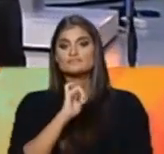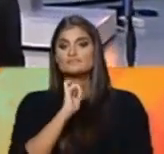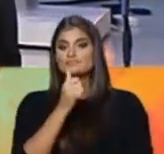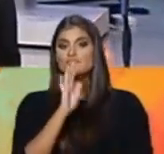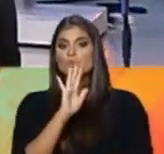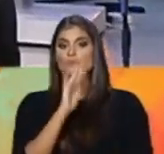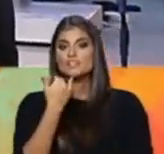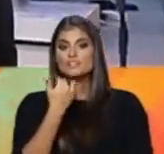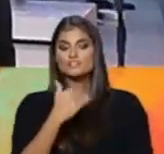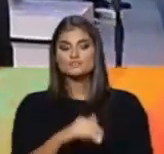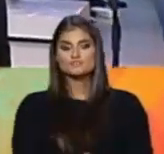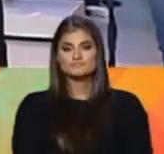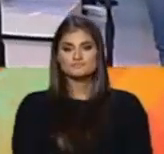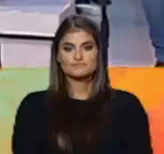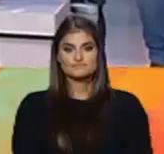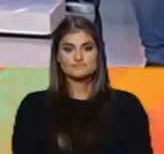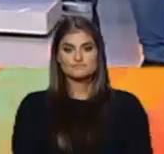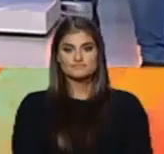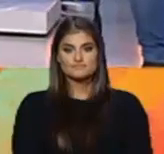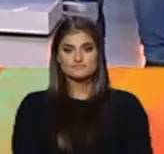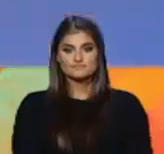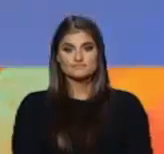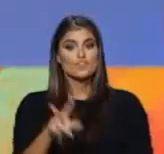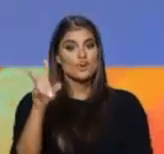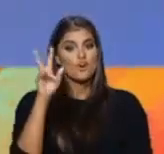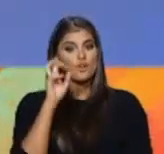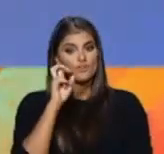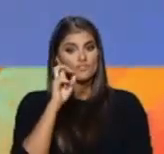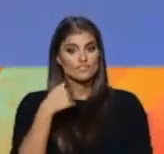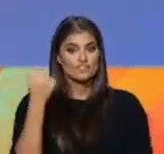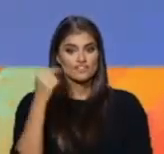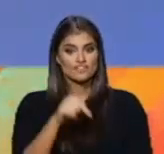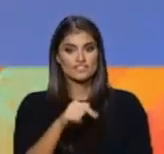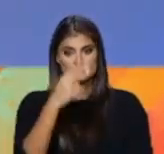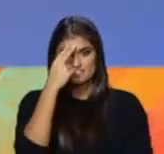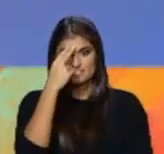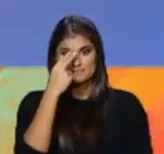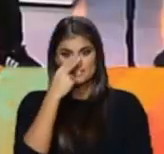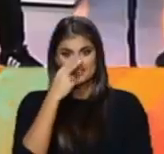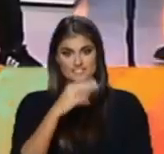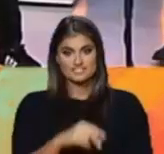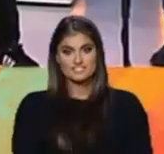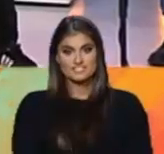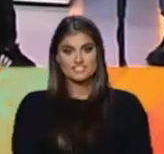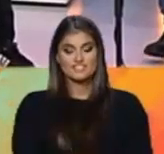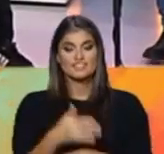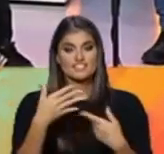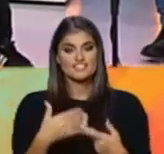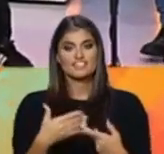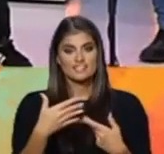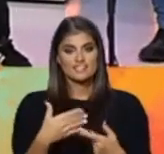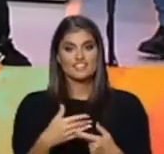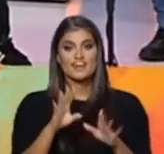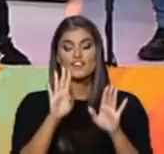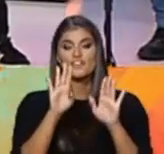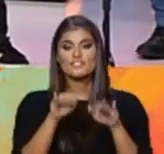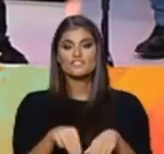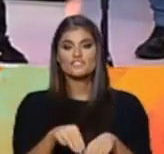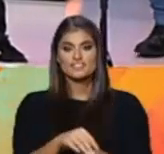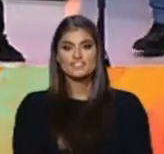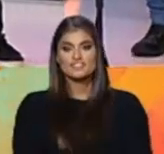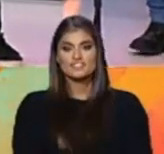a perder o brio. Escutai bens de Guimarães. E agora, para